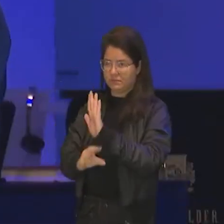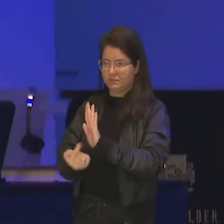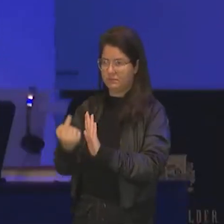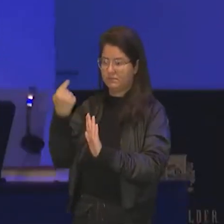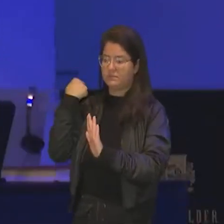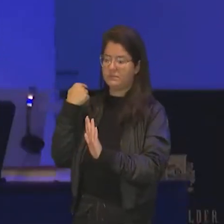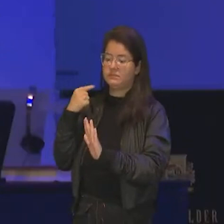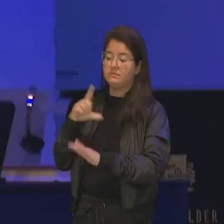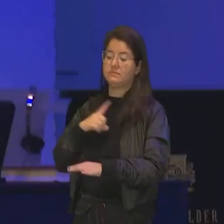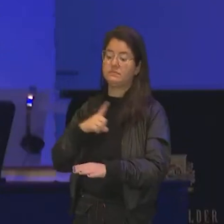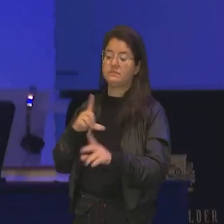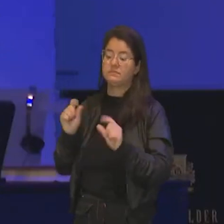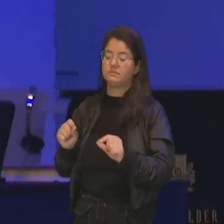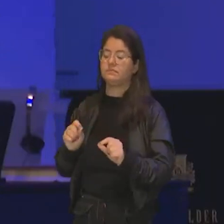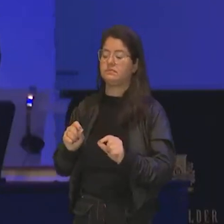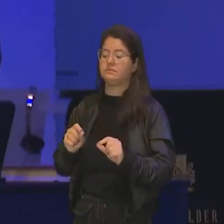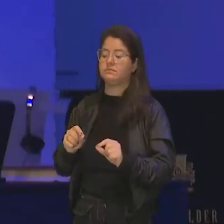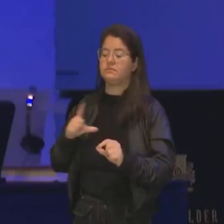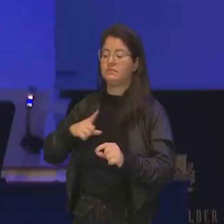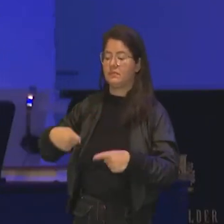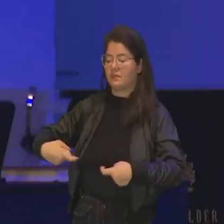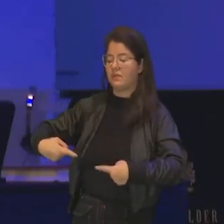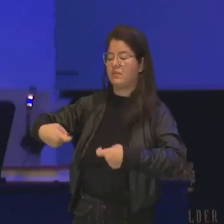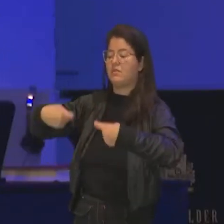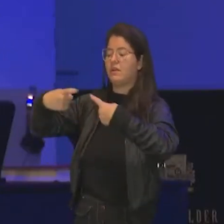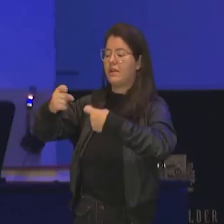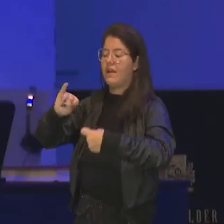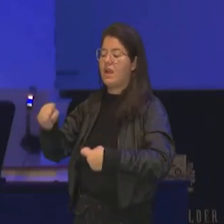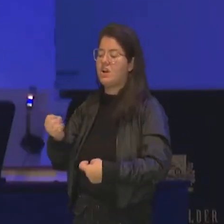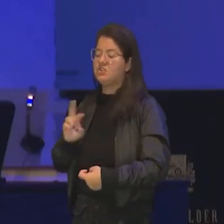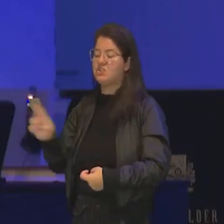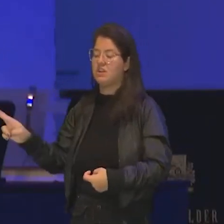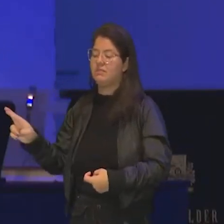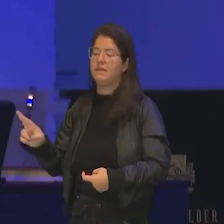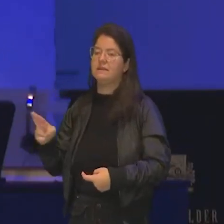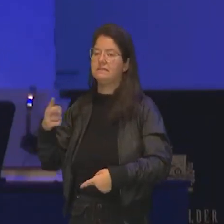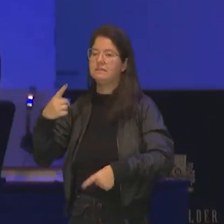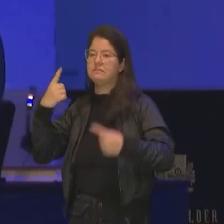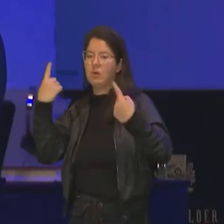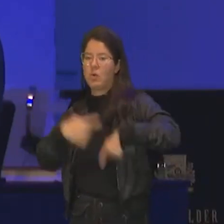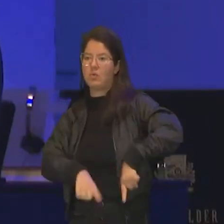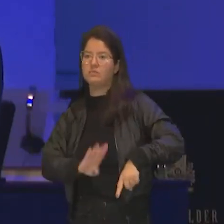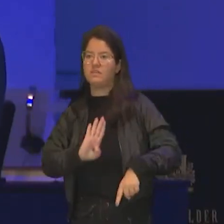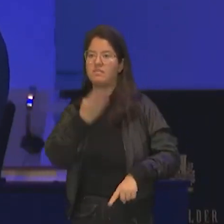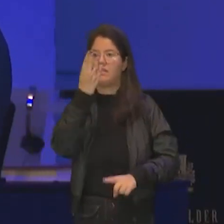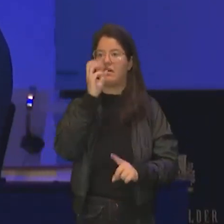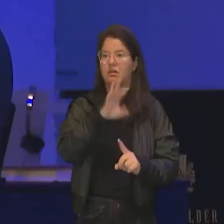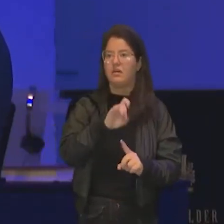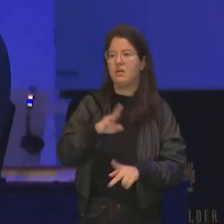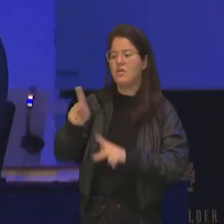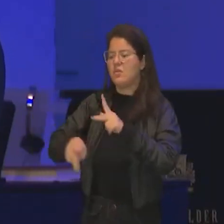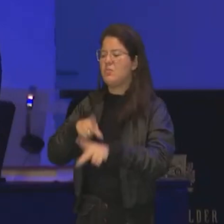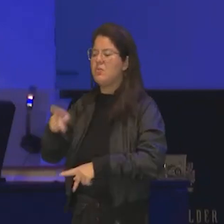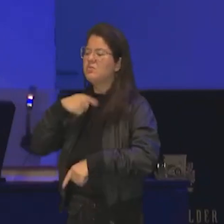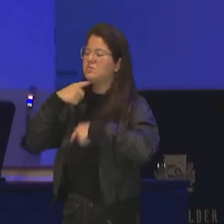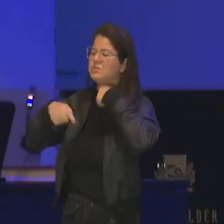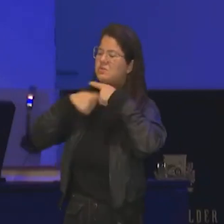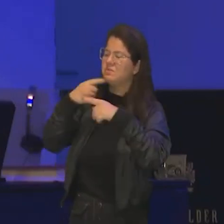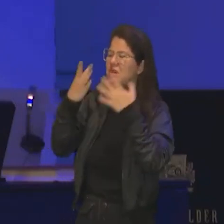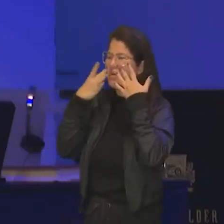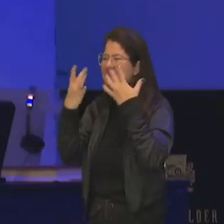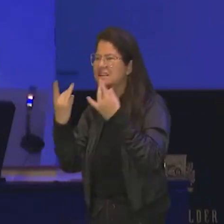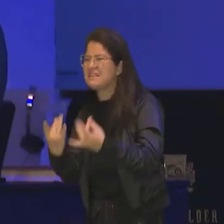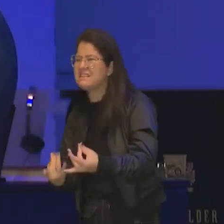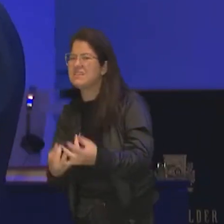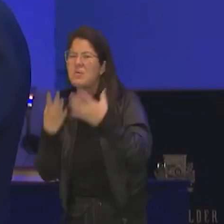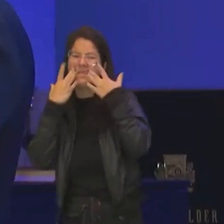anteriores, há inclusive uma guerra de Jeremias com os falsos profetas. O povo ficava naquela dúvida: eu ouço ou não ouço?